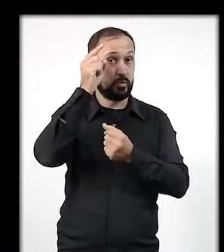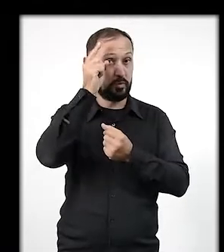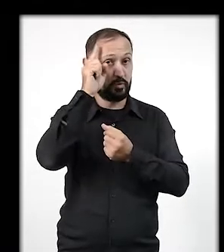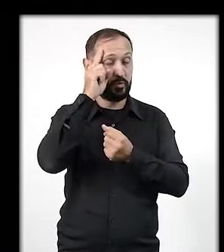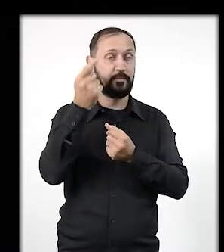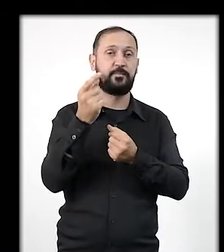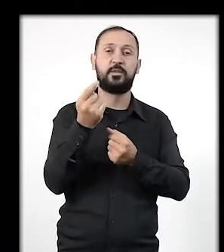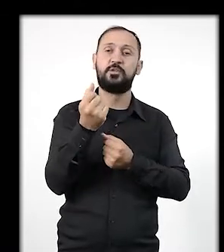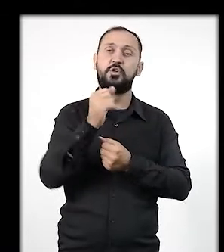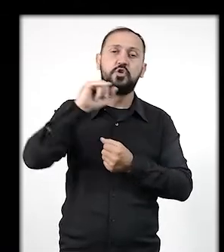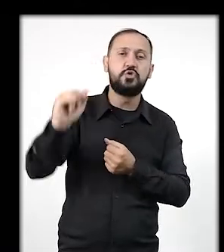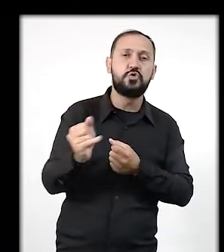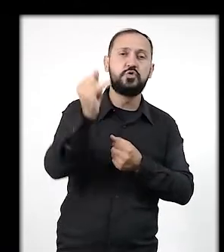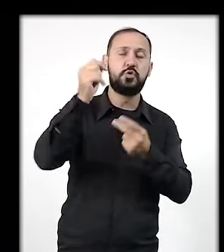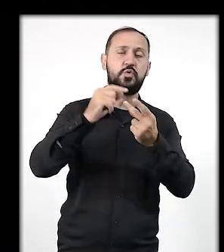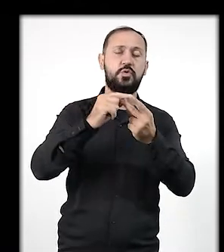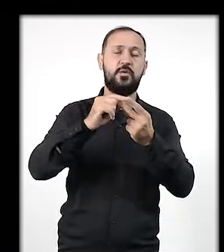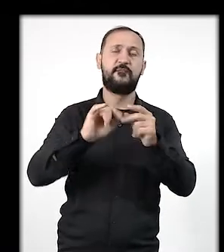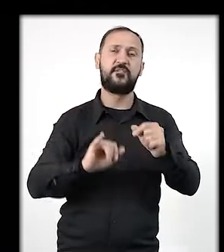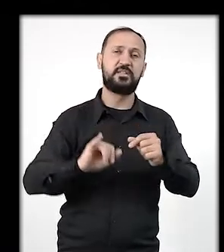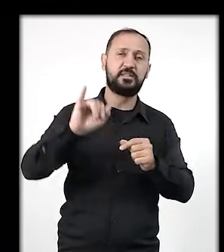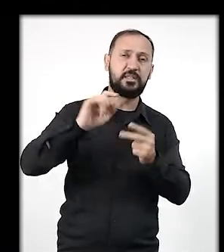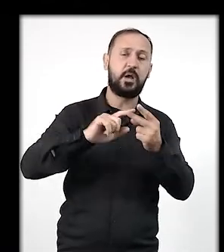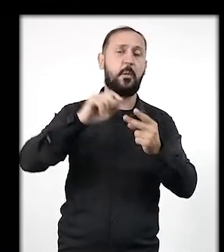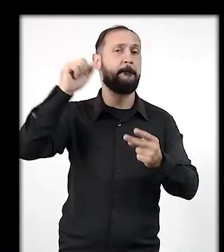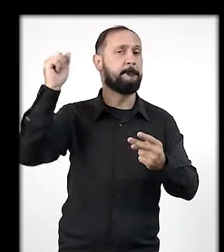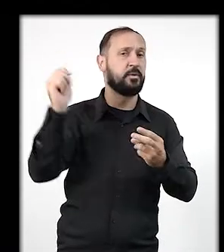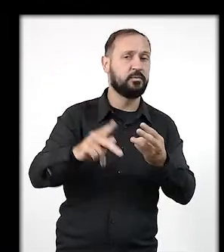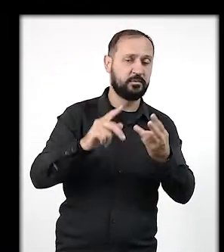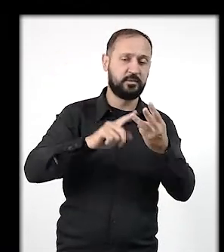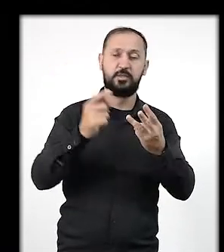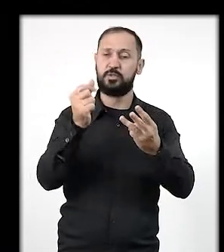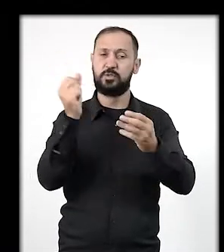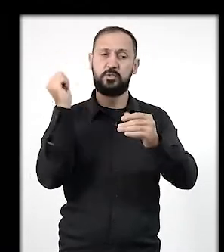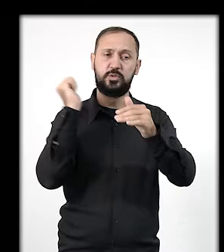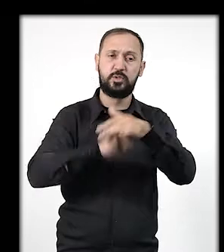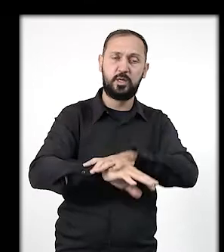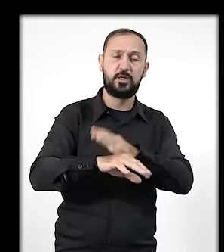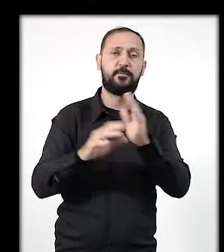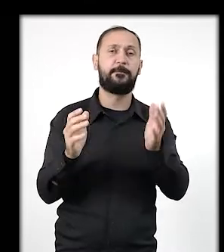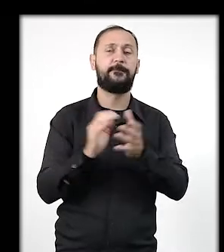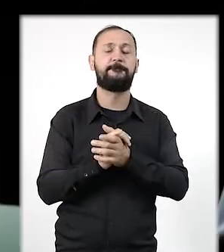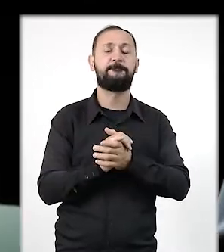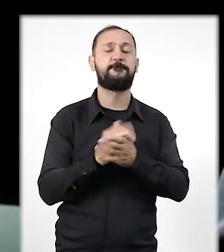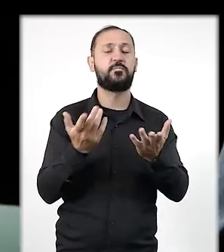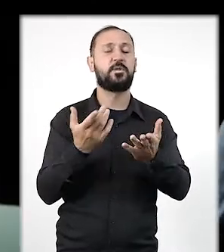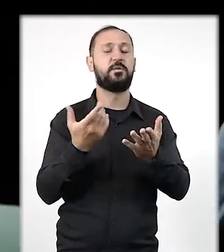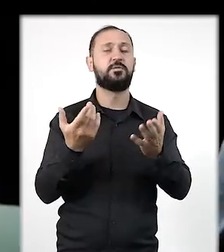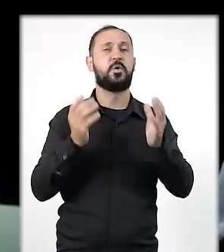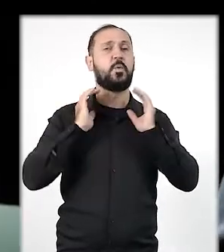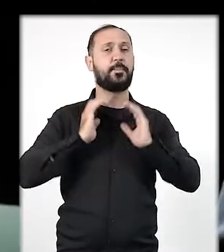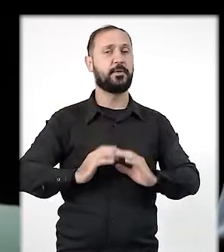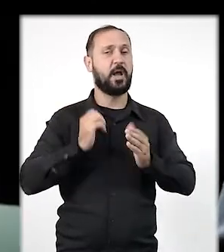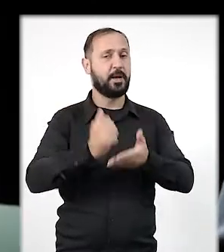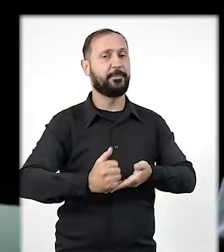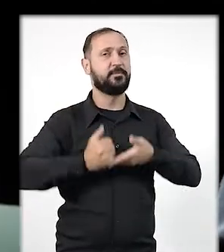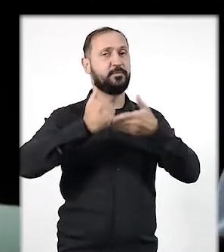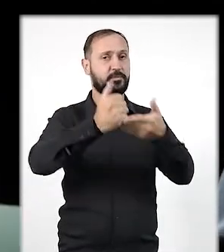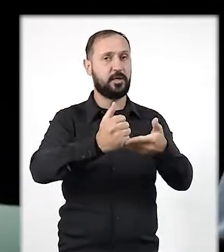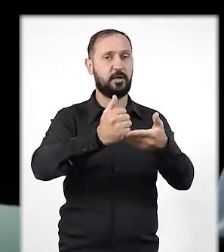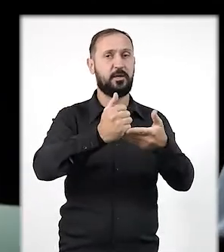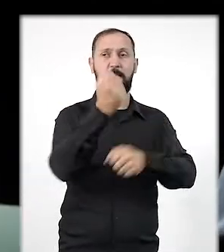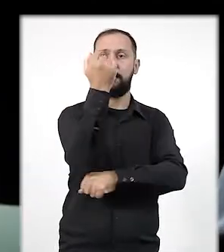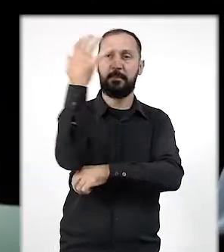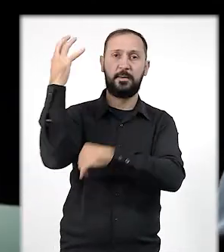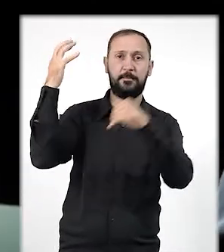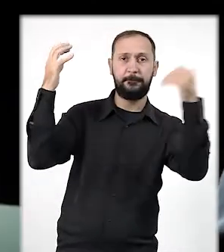dia, com relação à taxa de juros, inflação, aposentadoria, investimentos. Esse comportamento pró-meio ambiente que